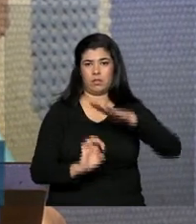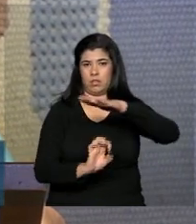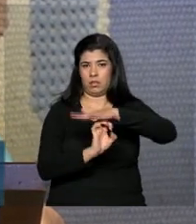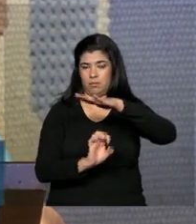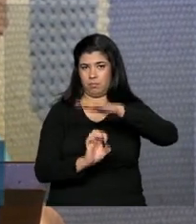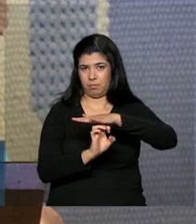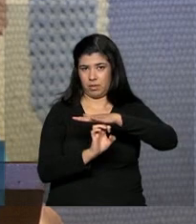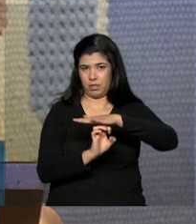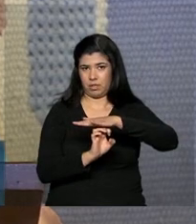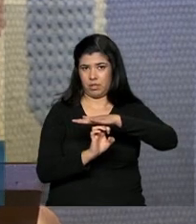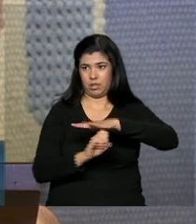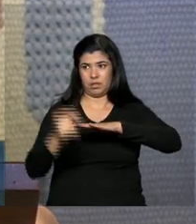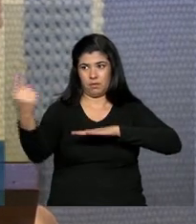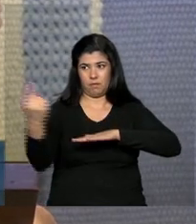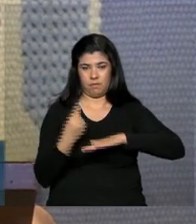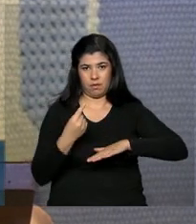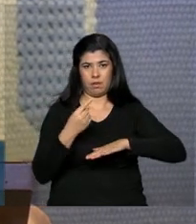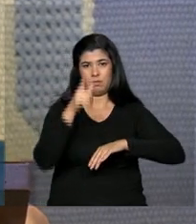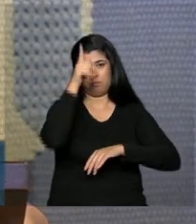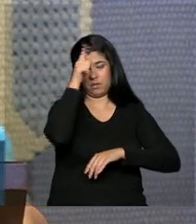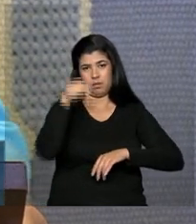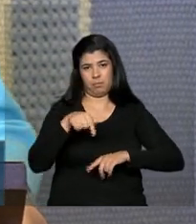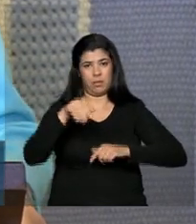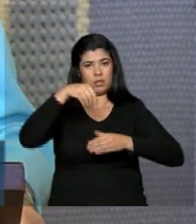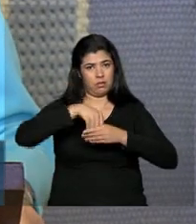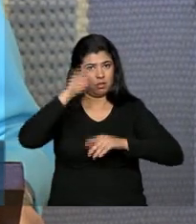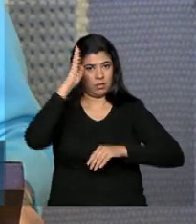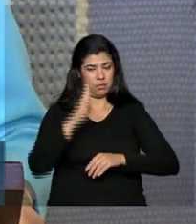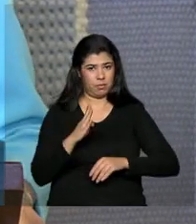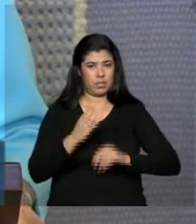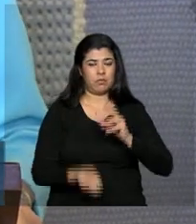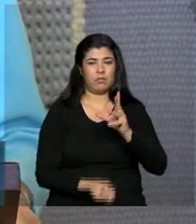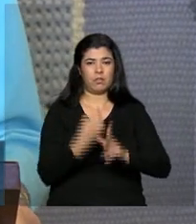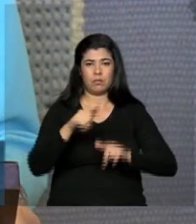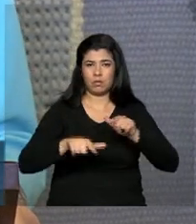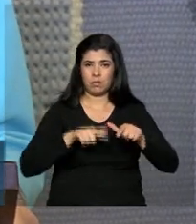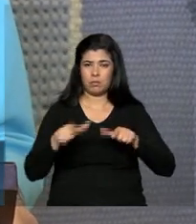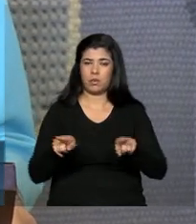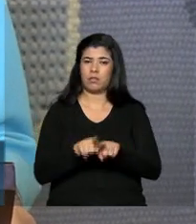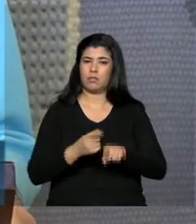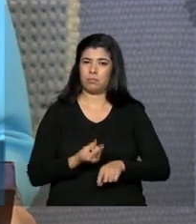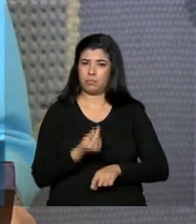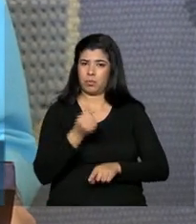origem alemã aqui atuando, aqui trabalhando, gerando emprego e gerando renda.